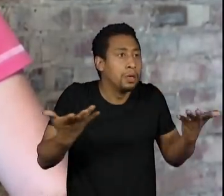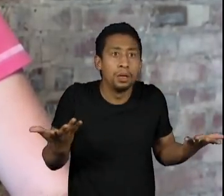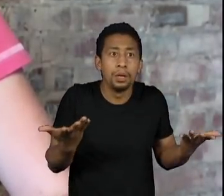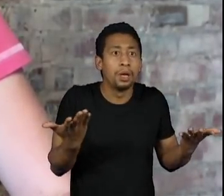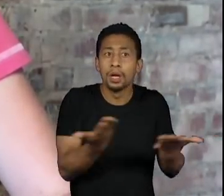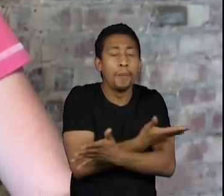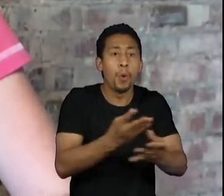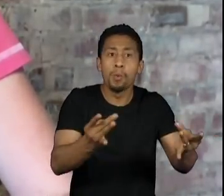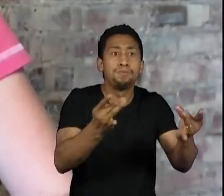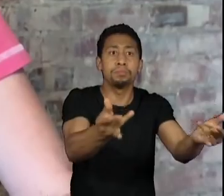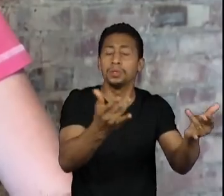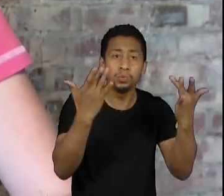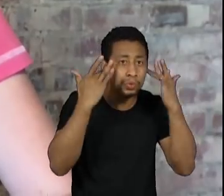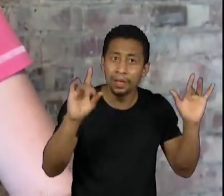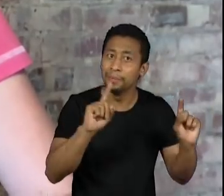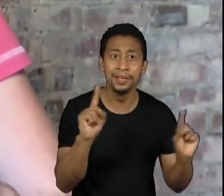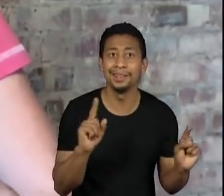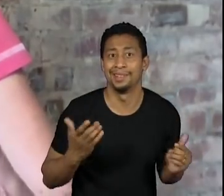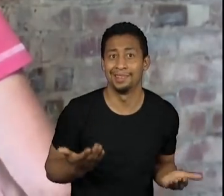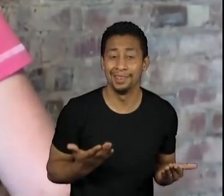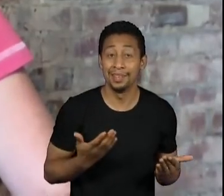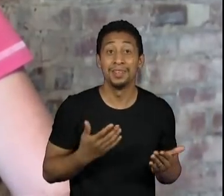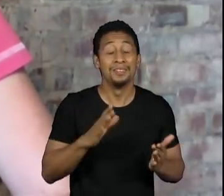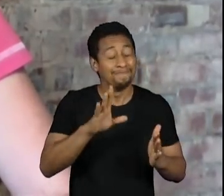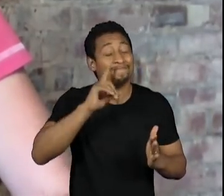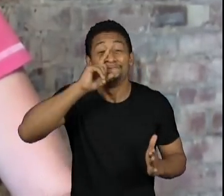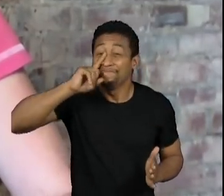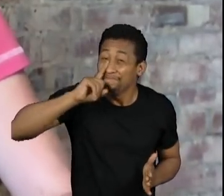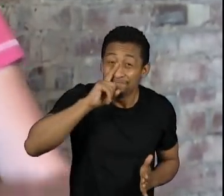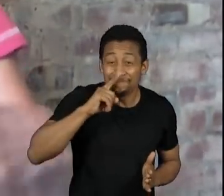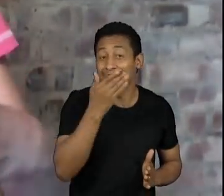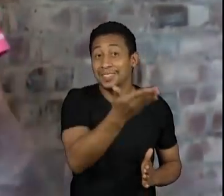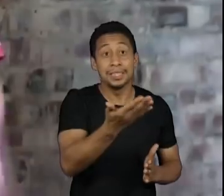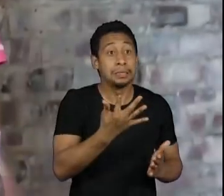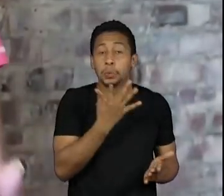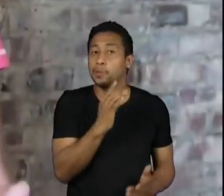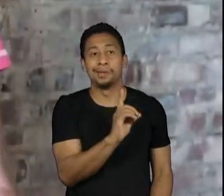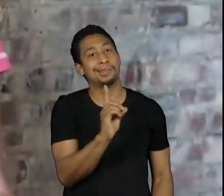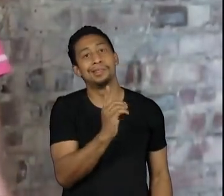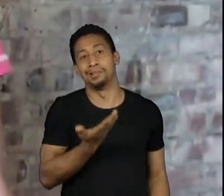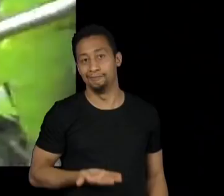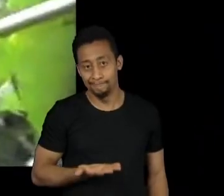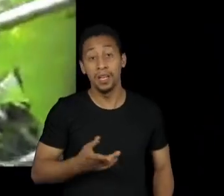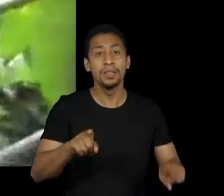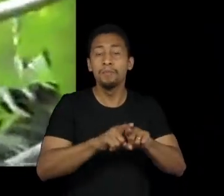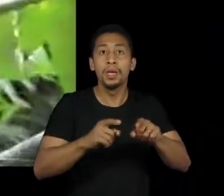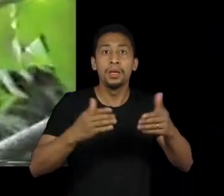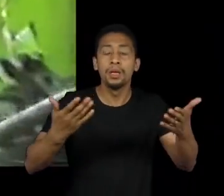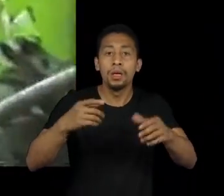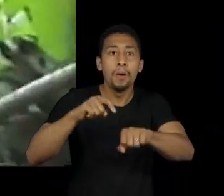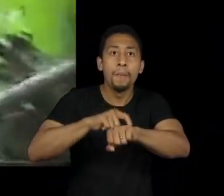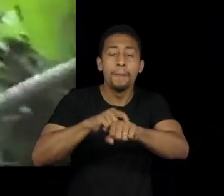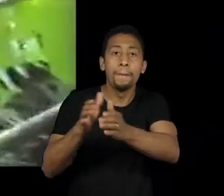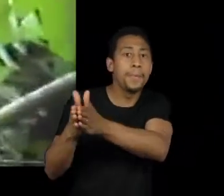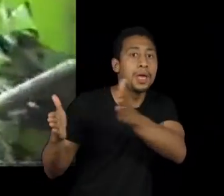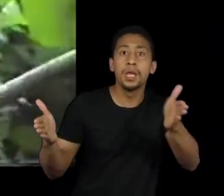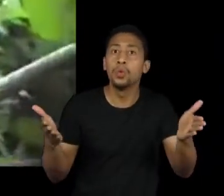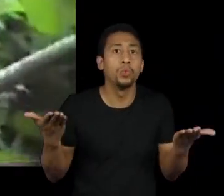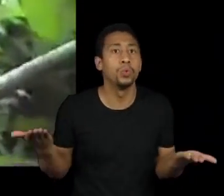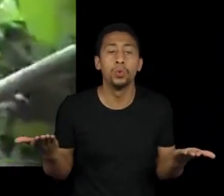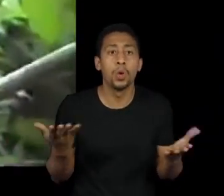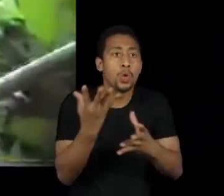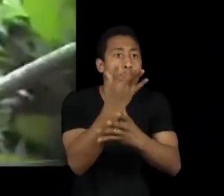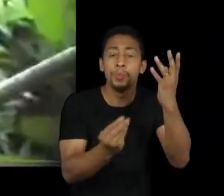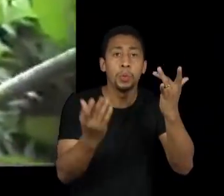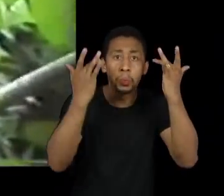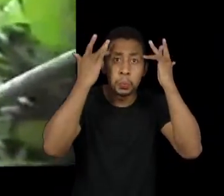era tão ameaçada. Nós não sabíamos quando ela desapareceu. E nós resolvemos